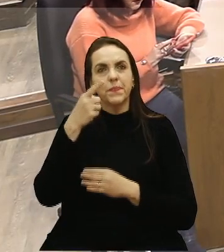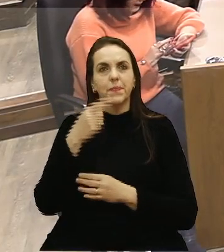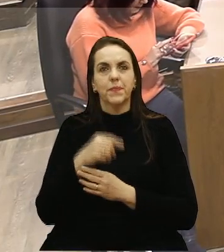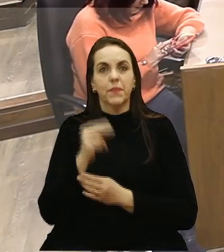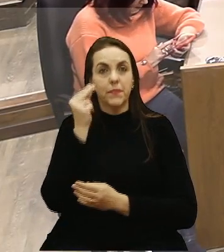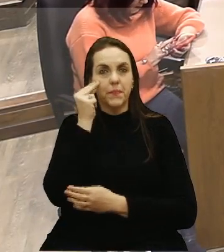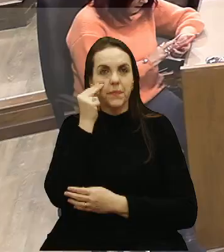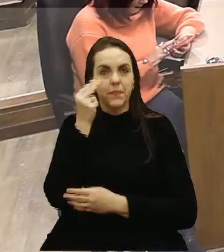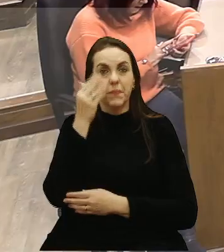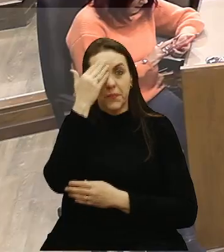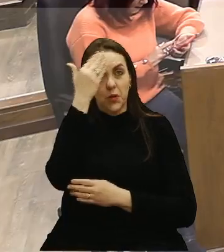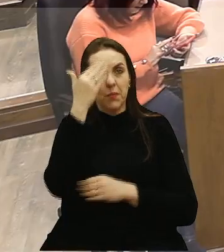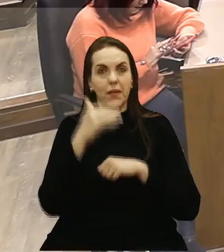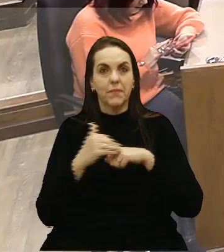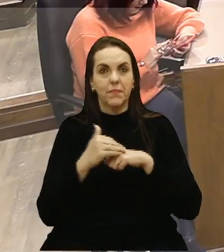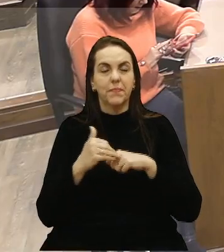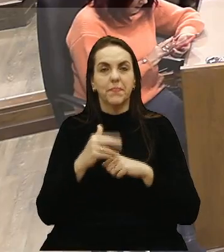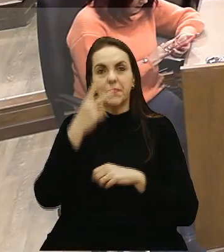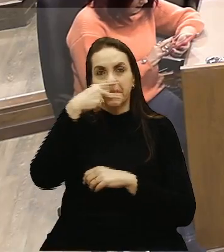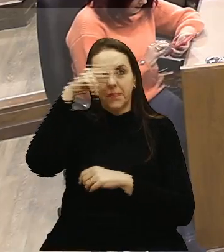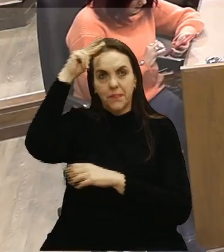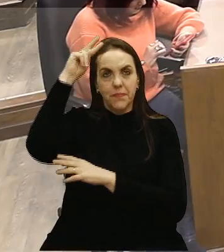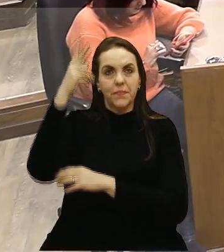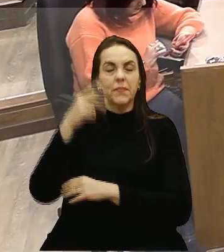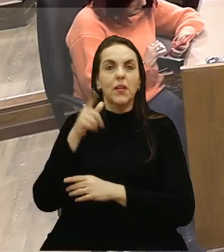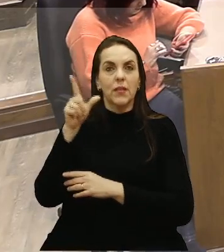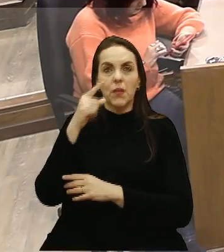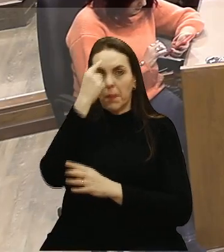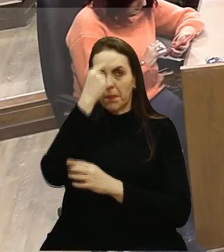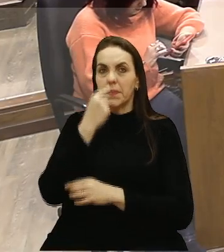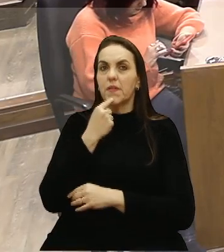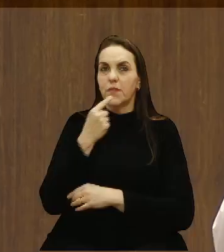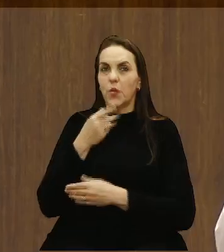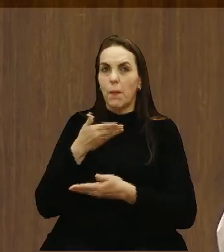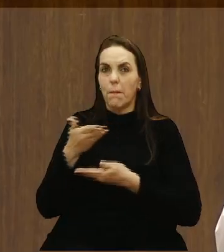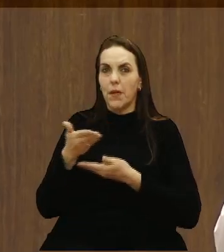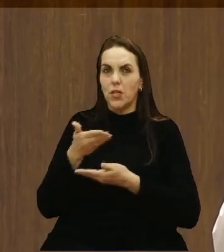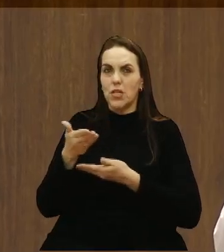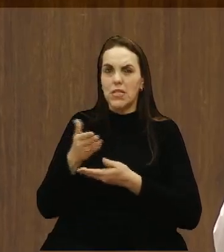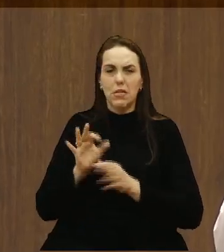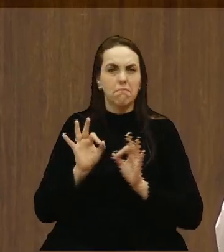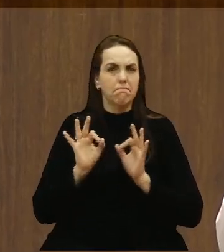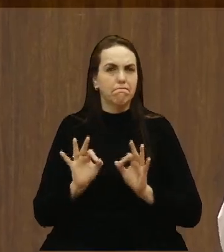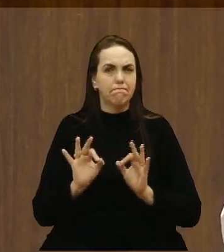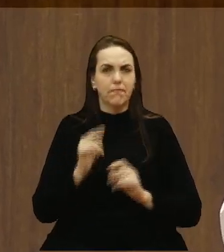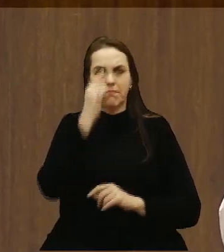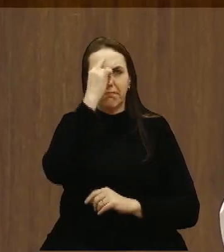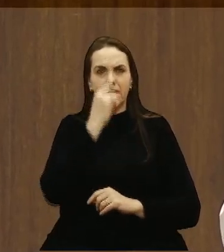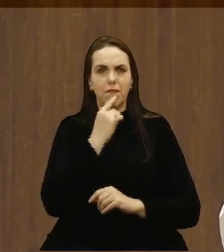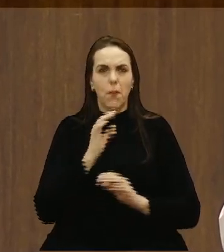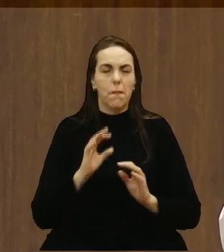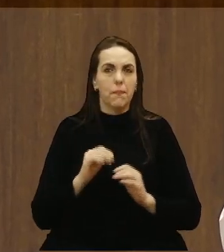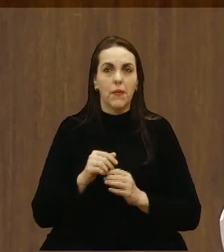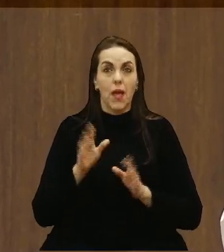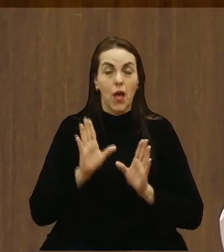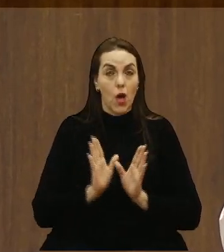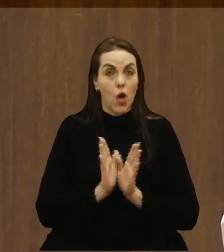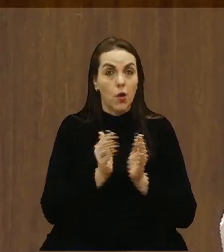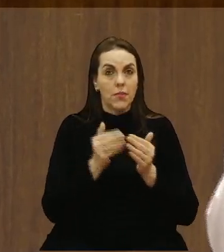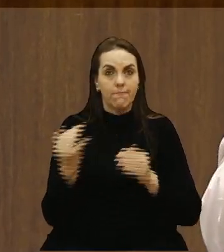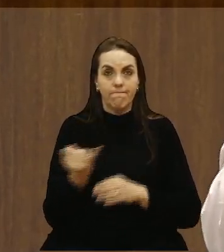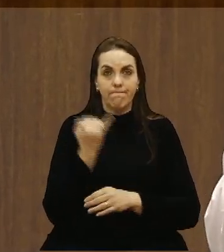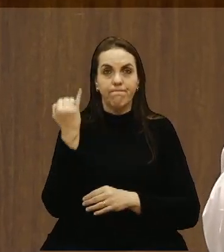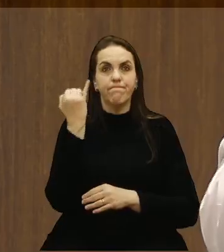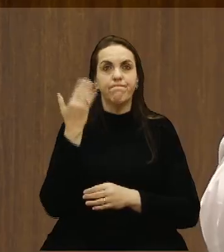Muito obrigado pela gentileza. Vereador Edson, acho que o perfil do senhor de mediação é o perfil ideal para conduzir uma comissão tão importante quanto